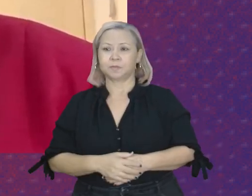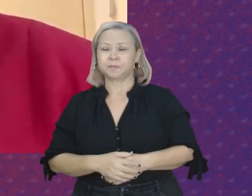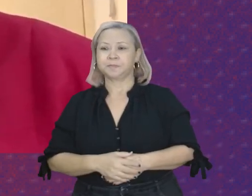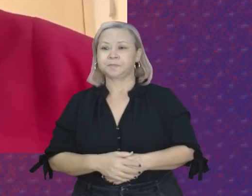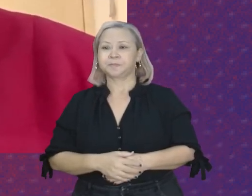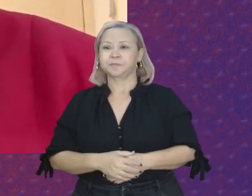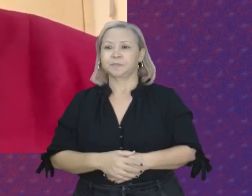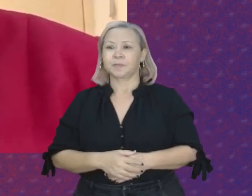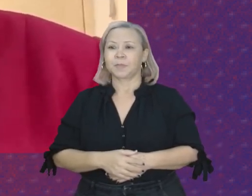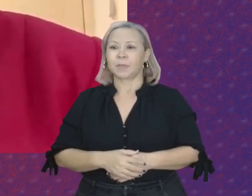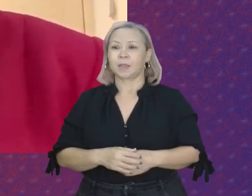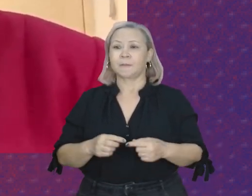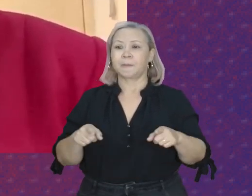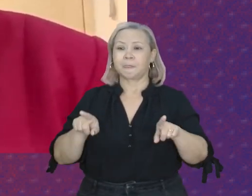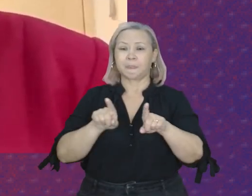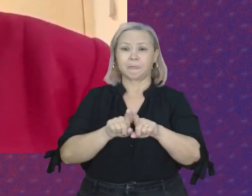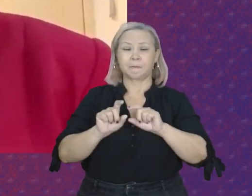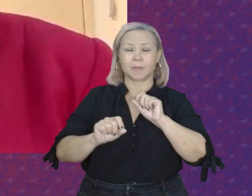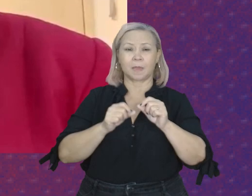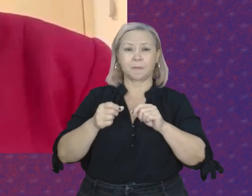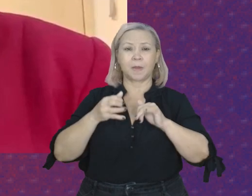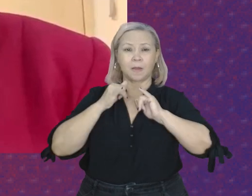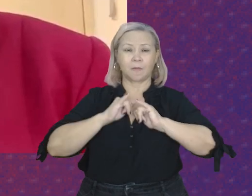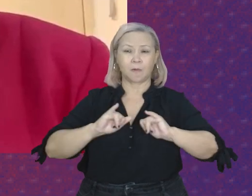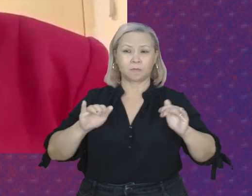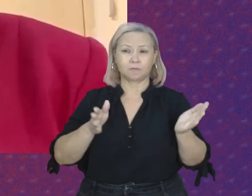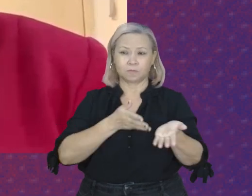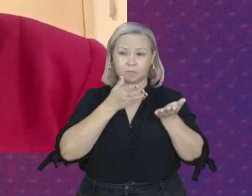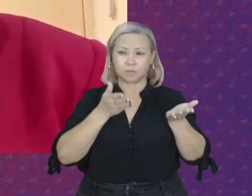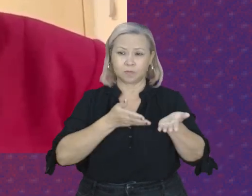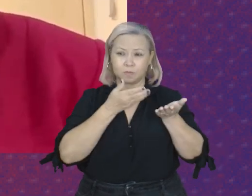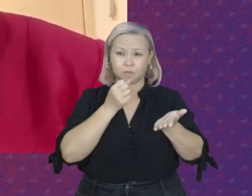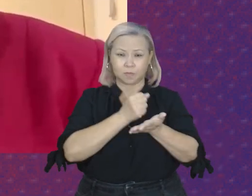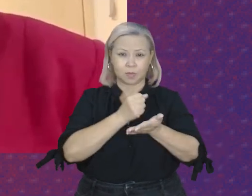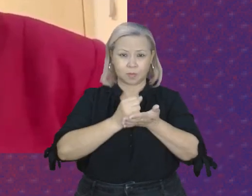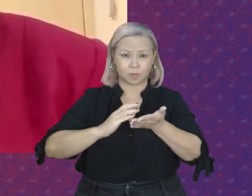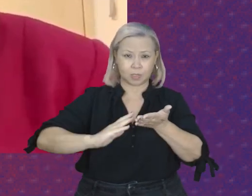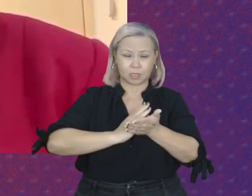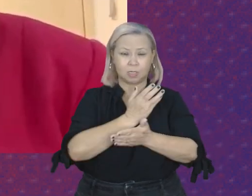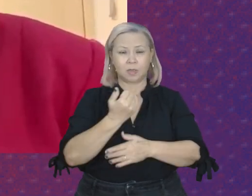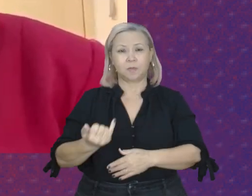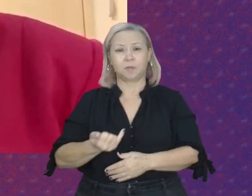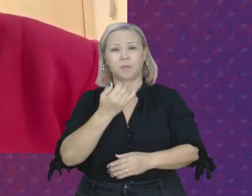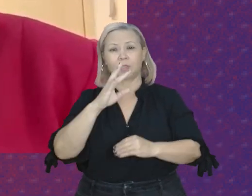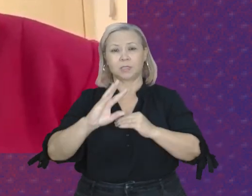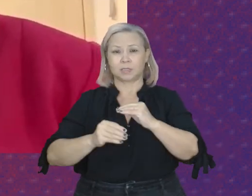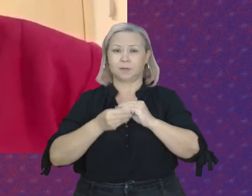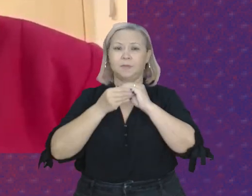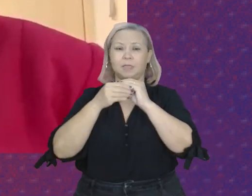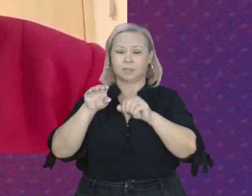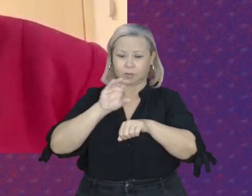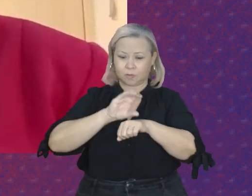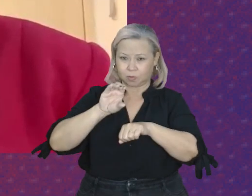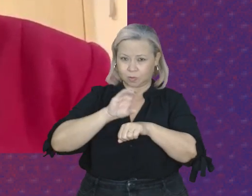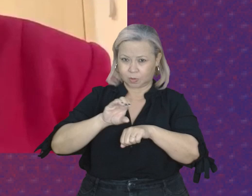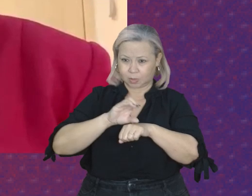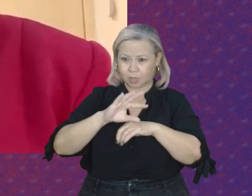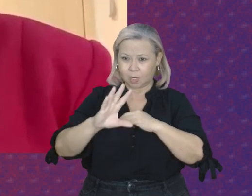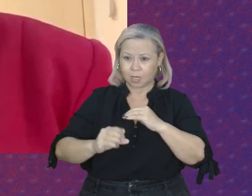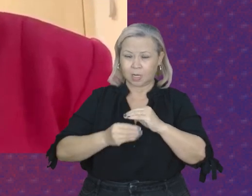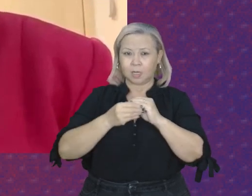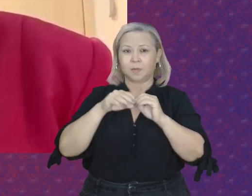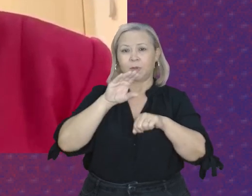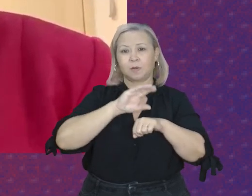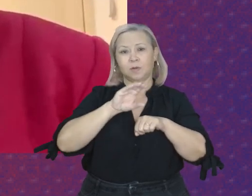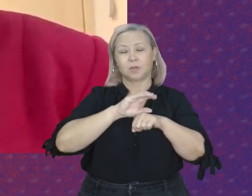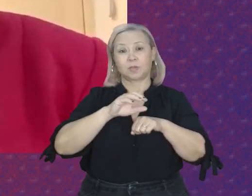Verdade, e foram promulgadas importantes emendas constitucionais, né? A emenda constitucional contra o